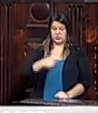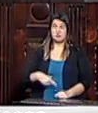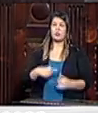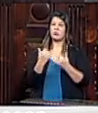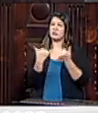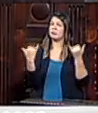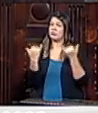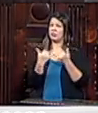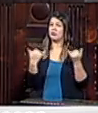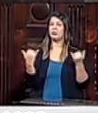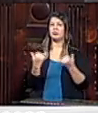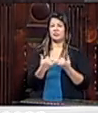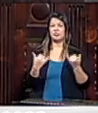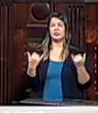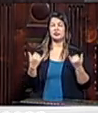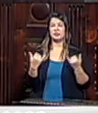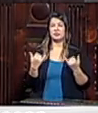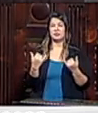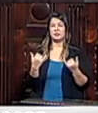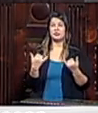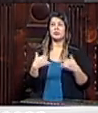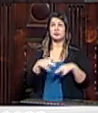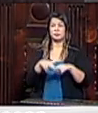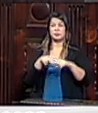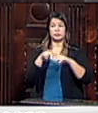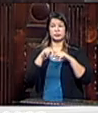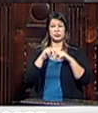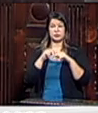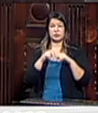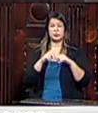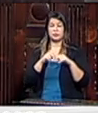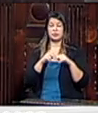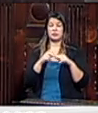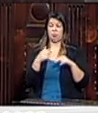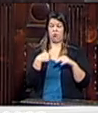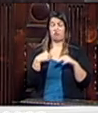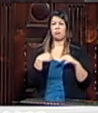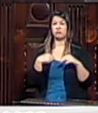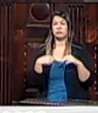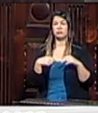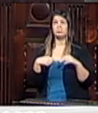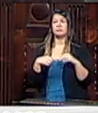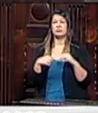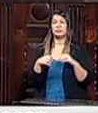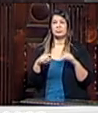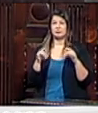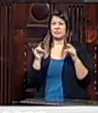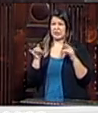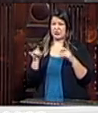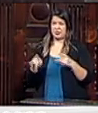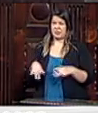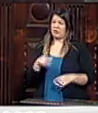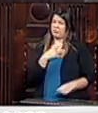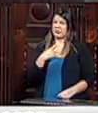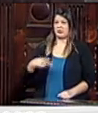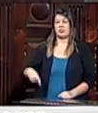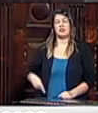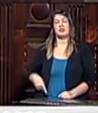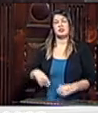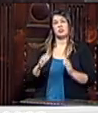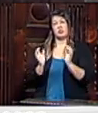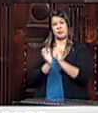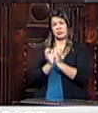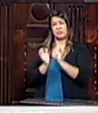similar. E por isso, inclusive, deixei a presidência do partido a